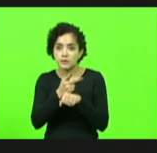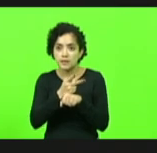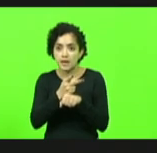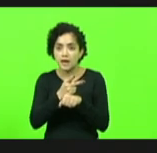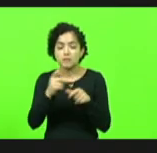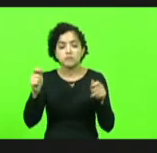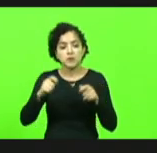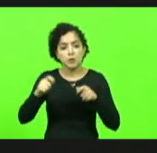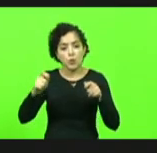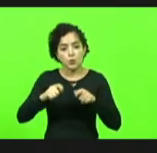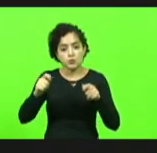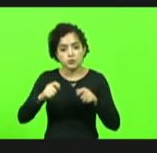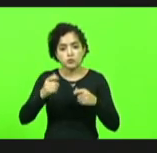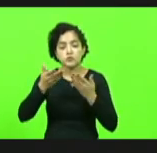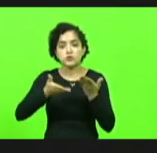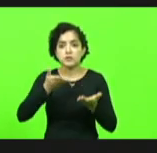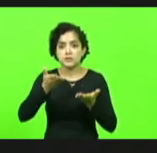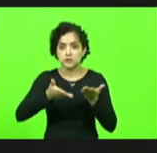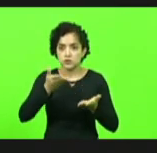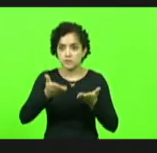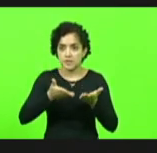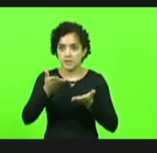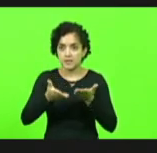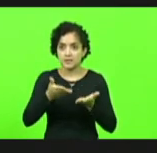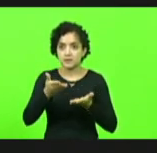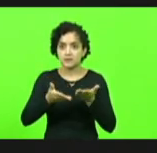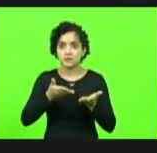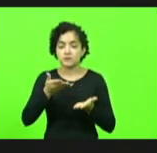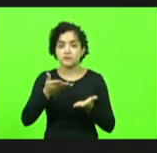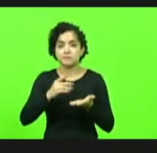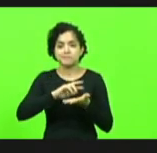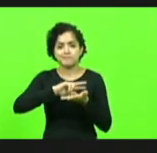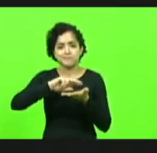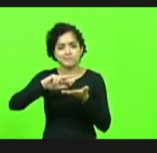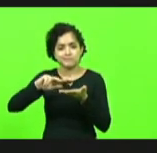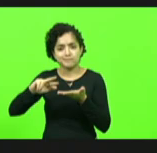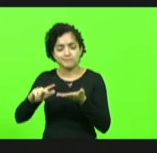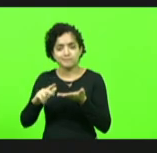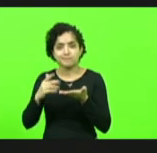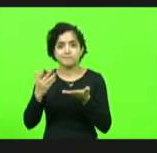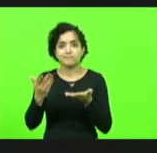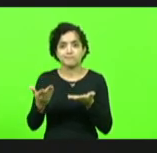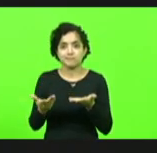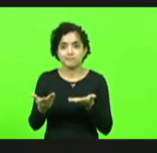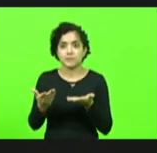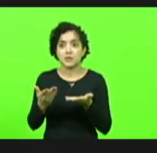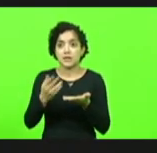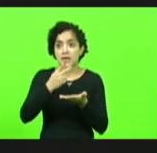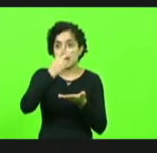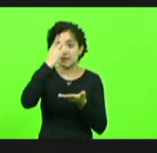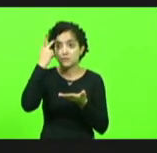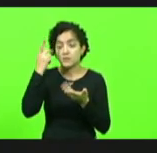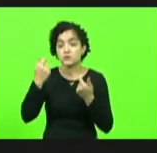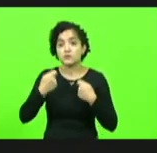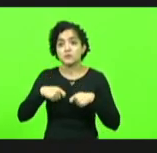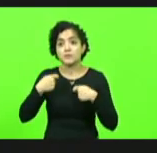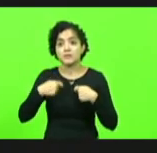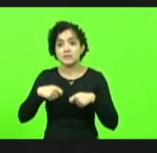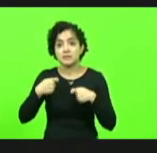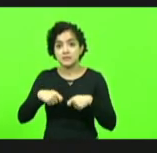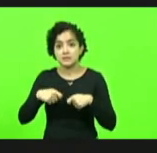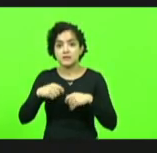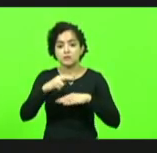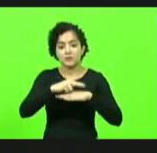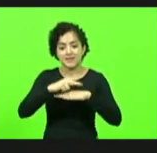condições de atendimento nas condições mais adversas possíveis, ou seja, as pessoas precisando de leitos de